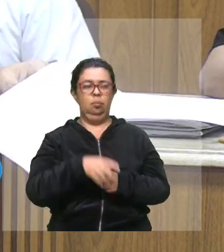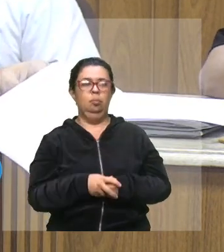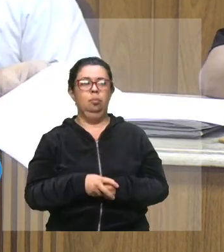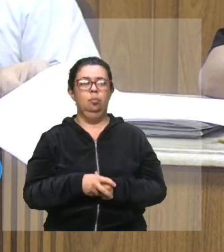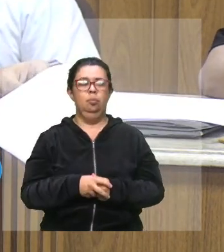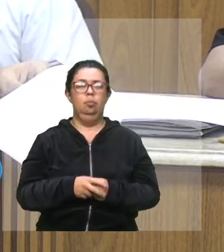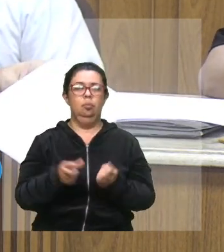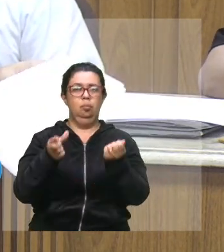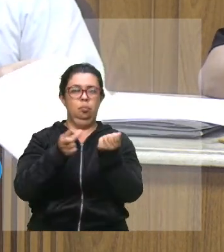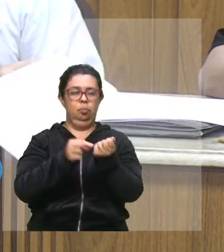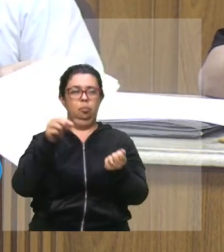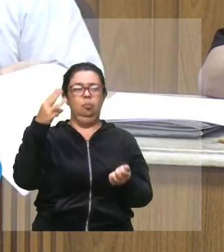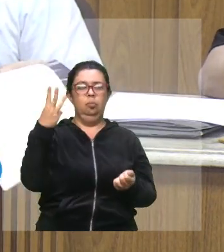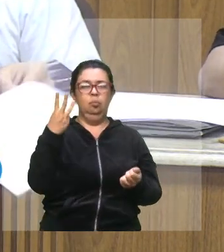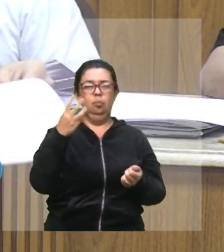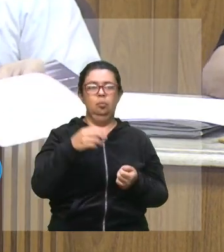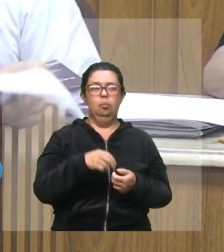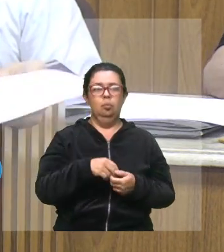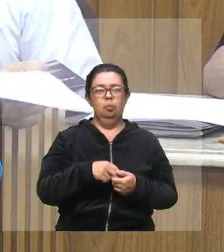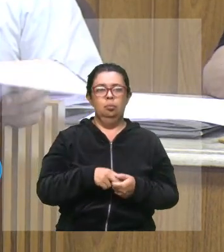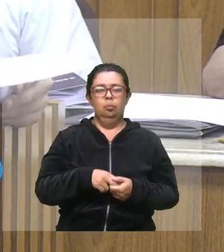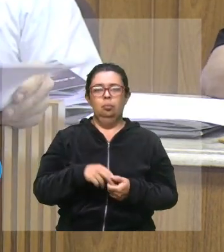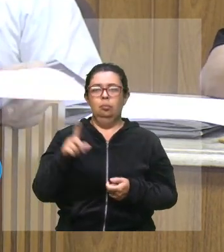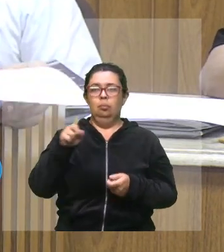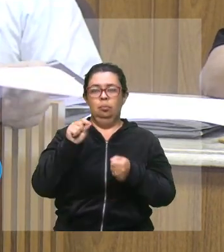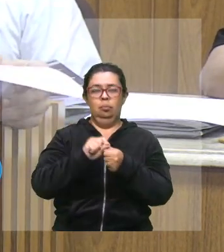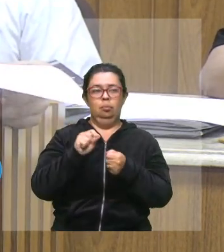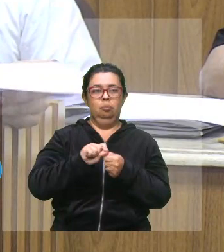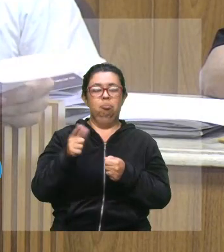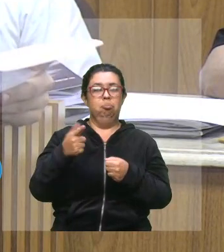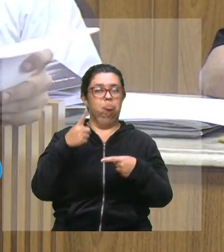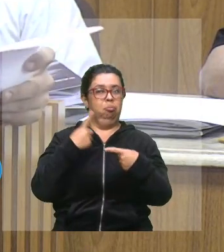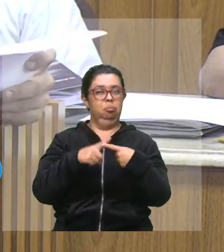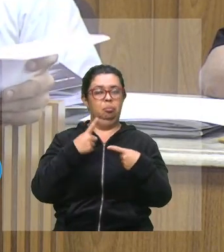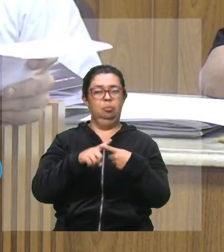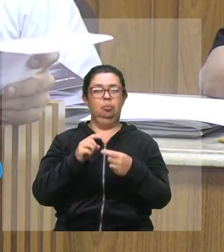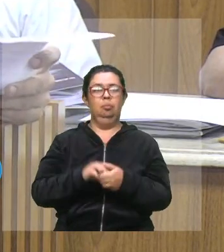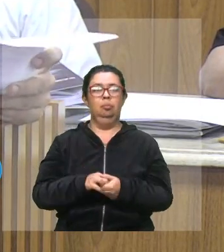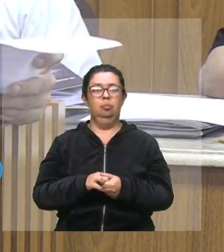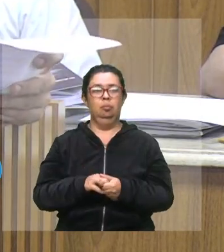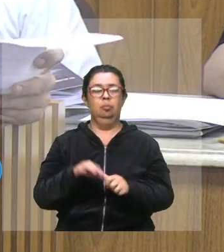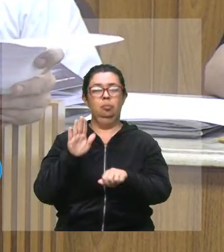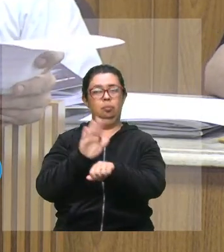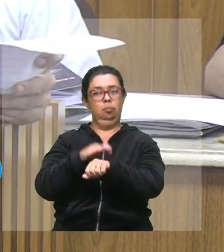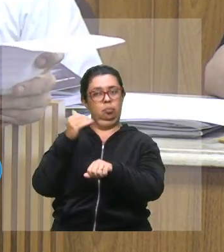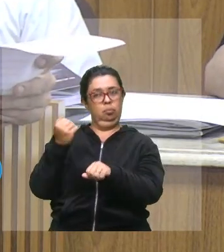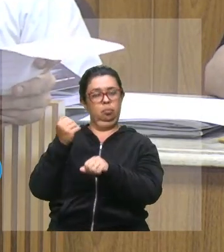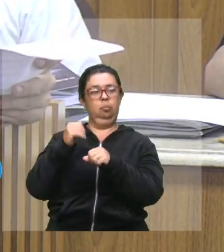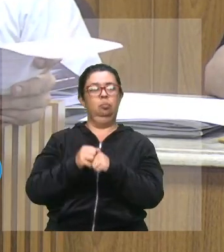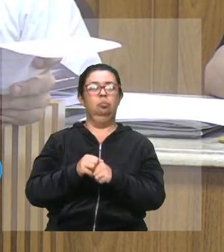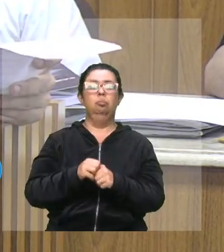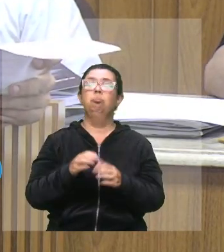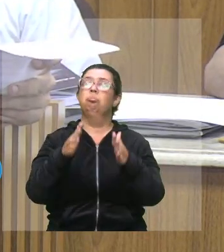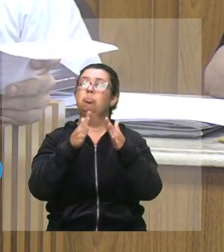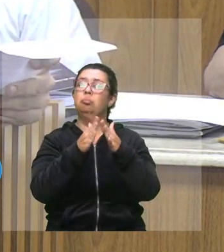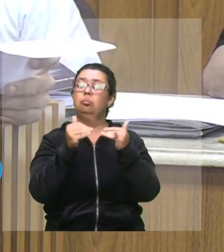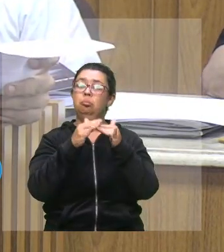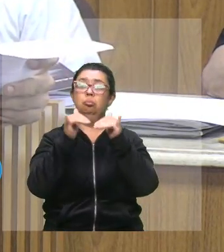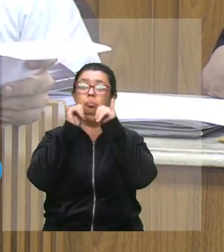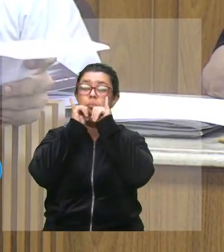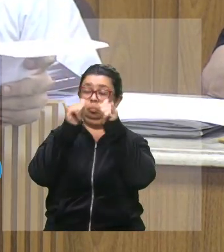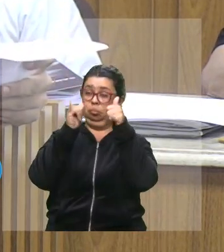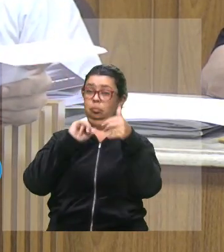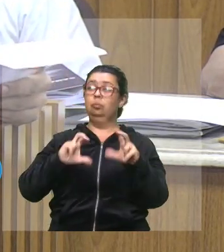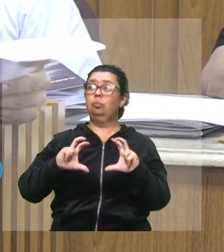inciso 3º coloca, desatender, sem justo motivo, as convocações ou os pedidos de informações